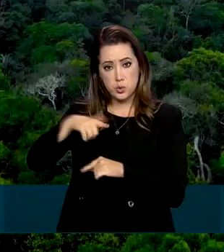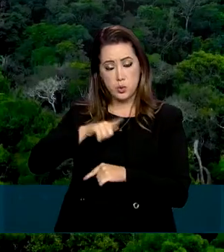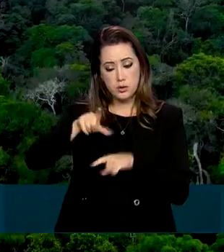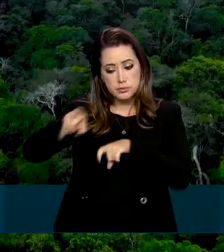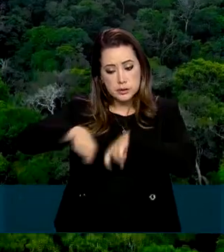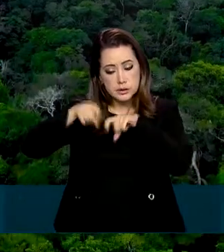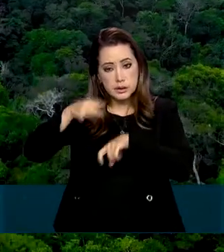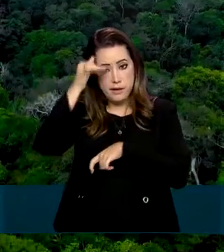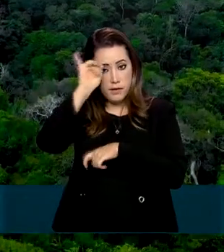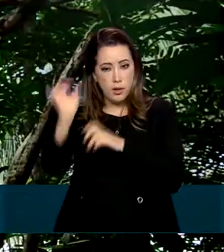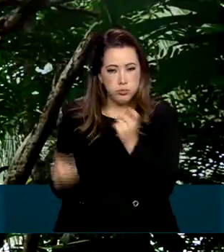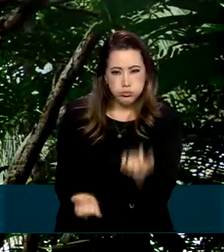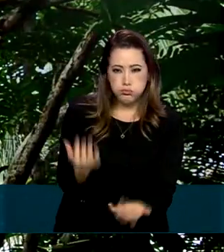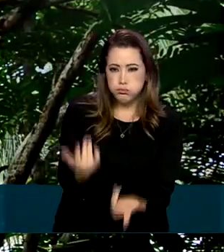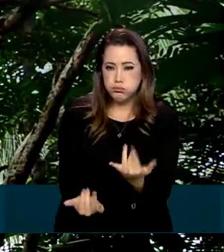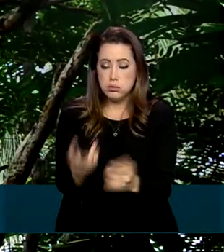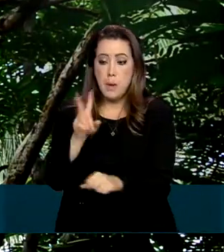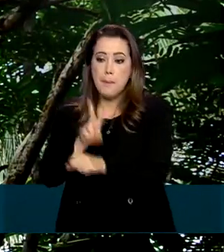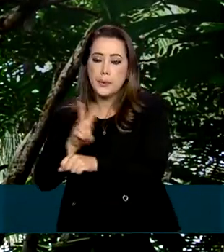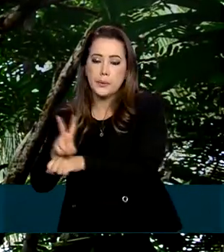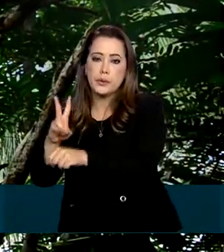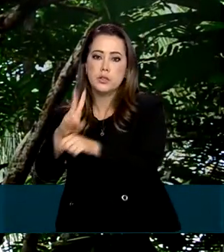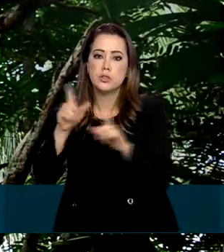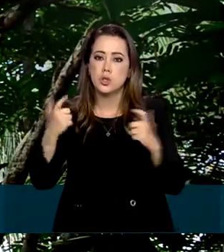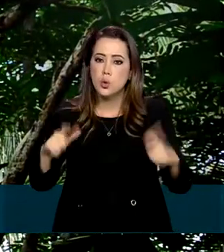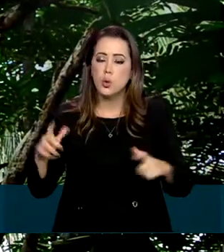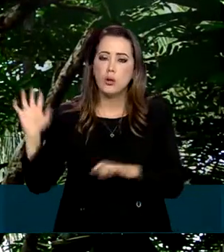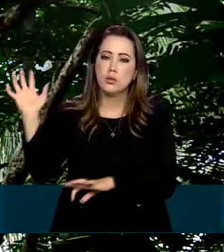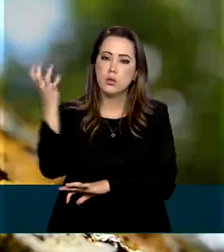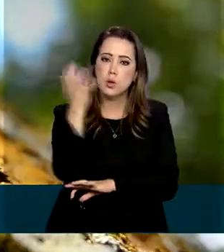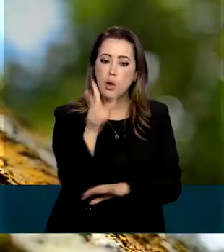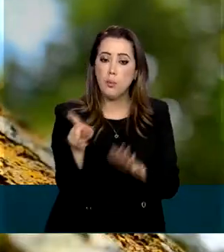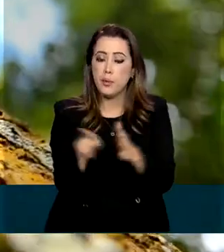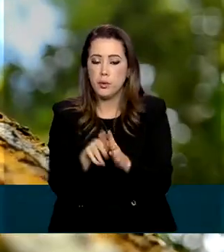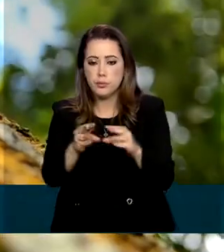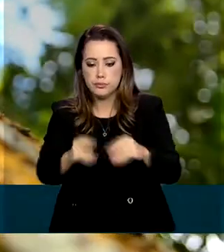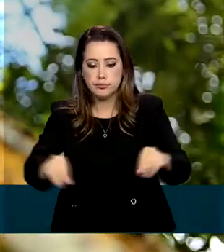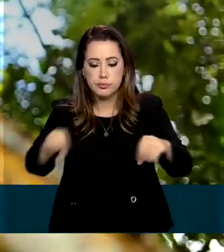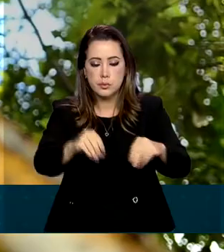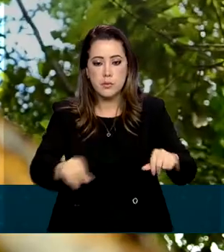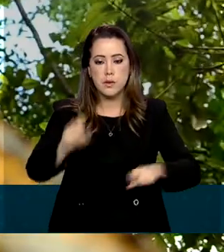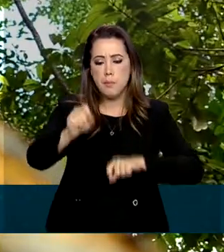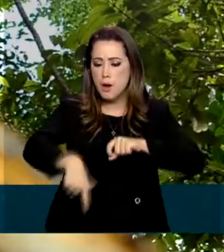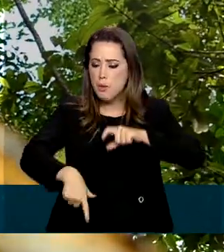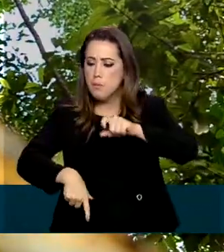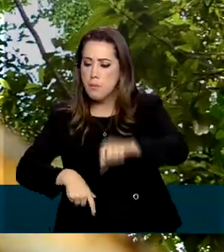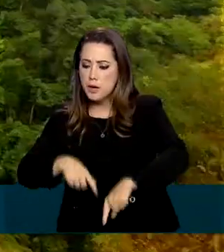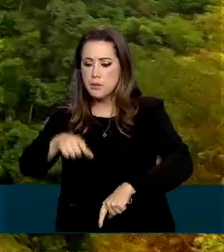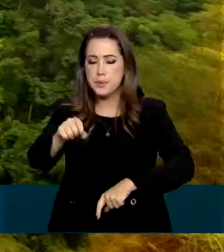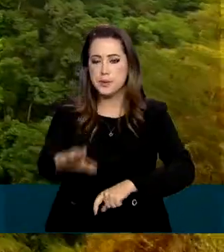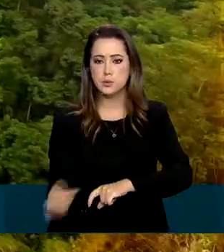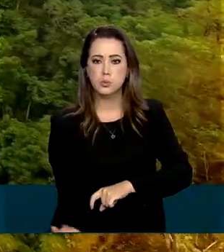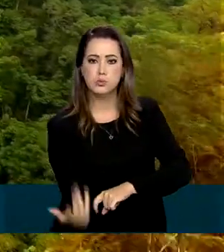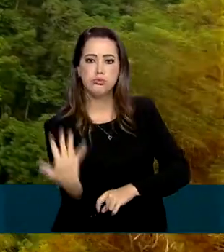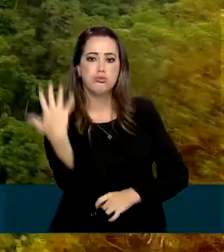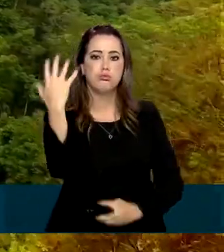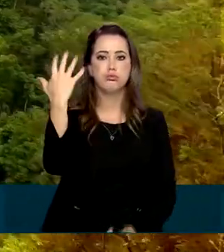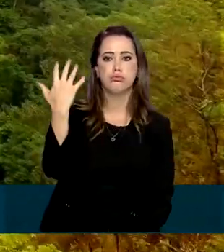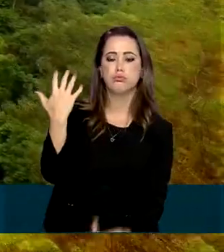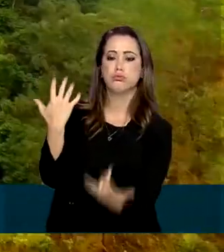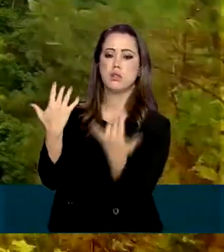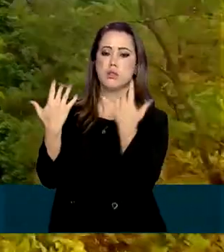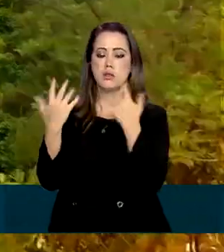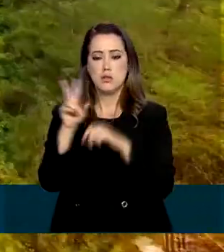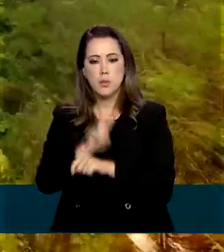combater incêndios, proteger a vegetação nativa, plantar árvores e fizer o monitoramento